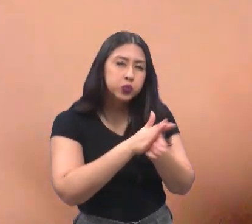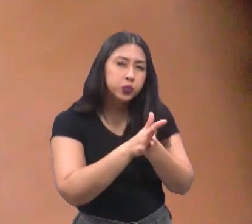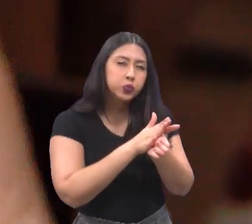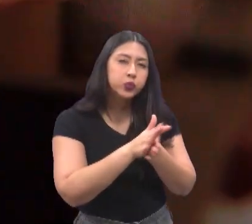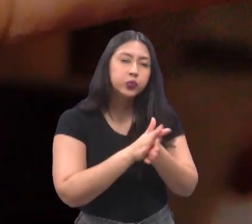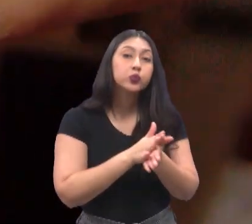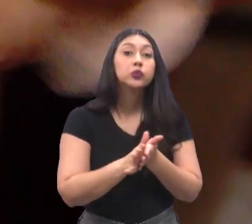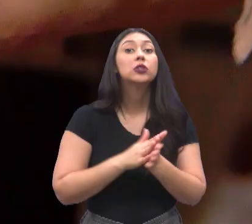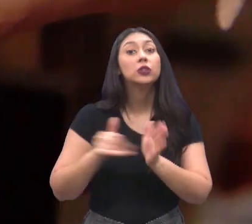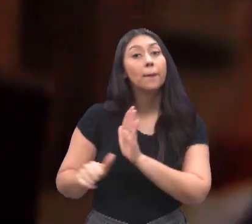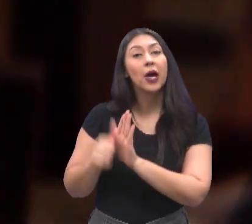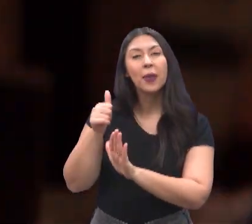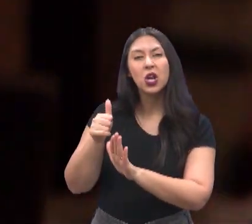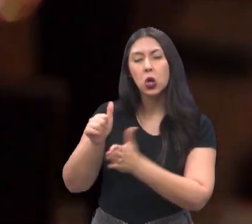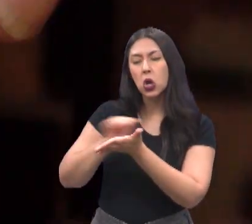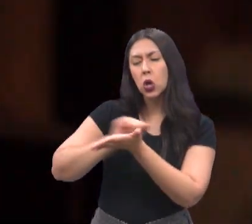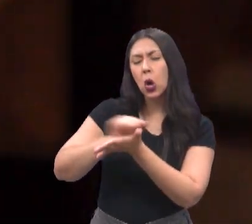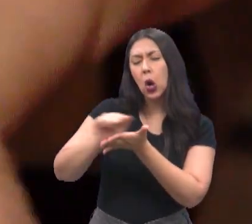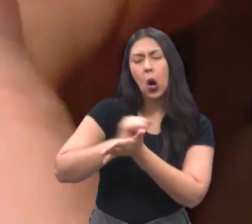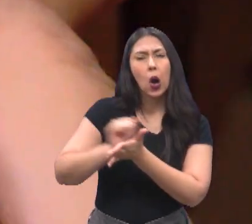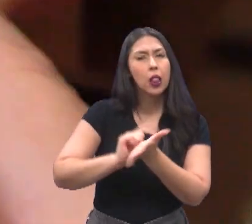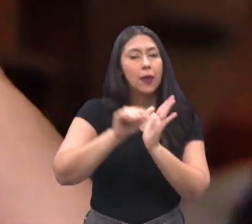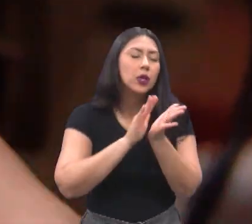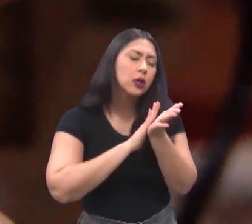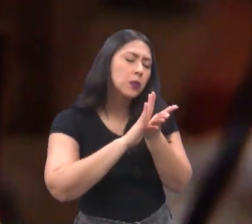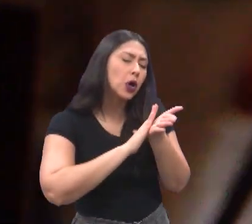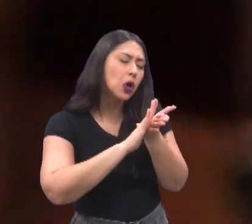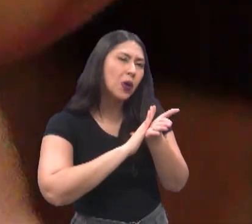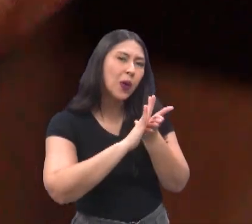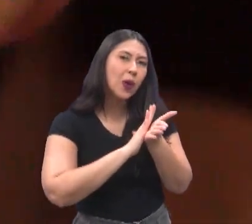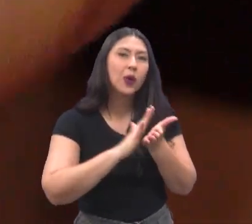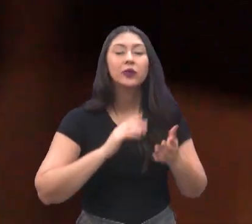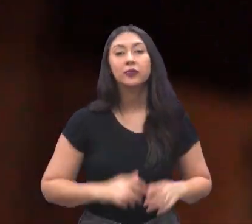tá? Primeiro a lixa mais grossa para tirar as rebarbonas aqui.